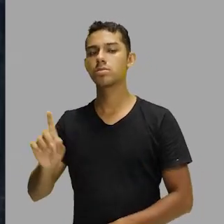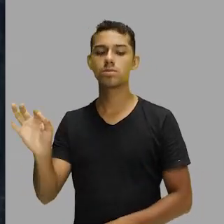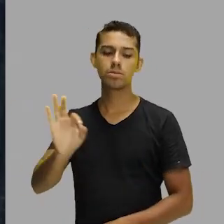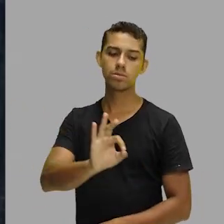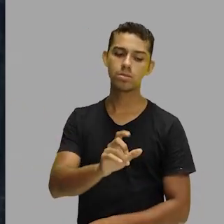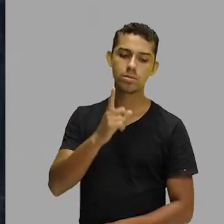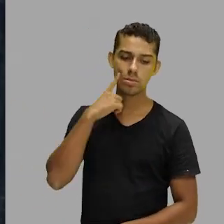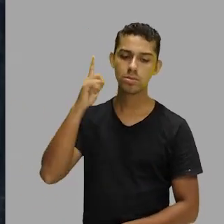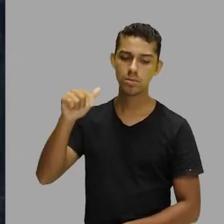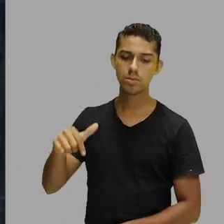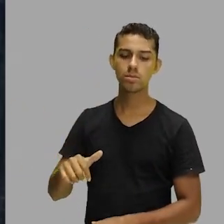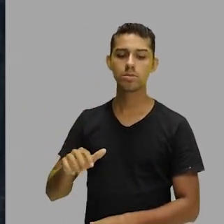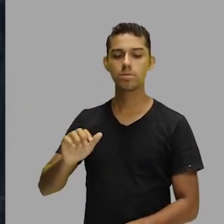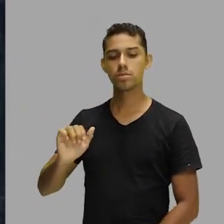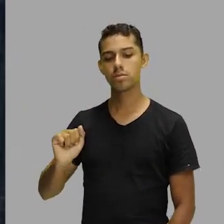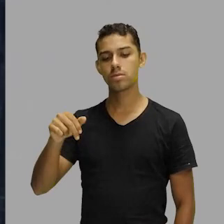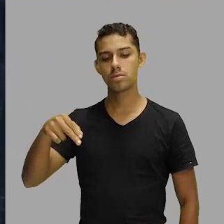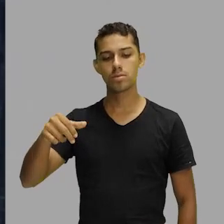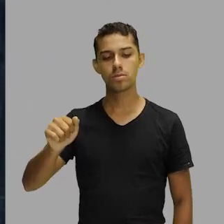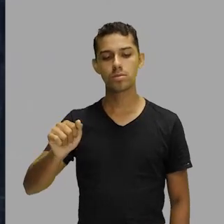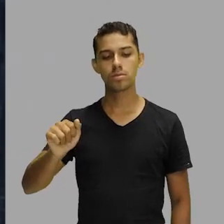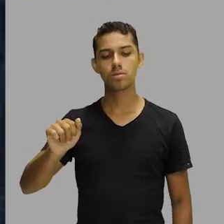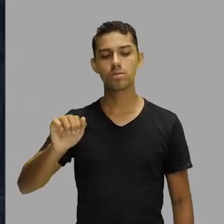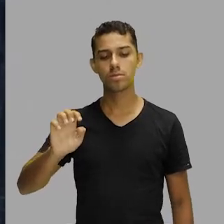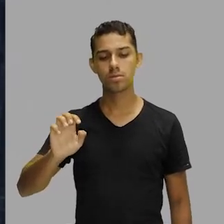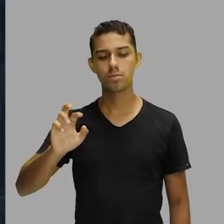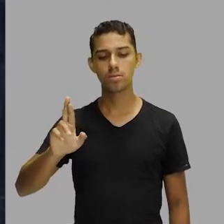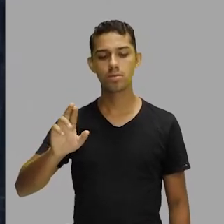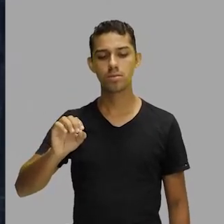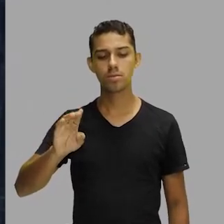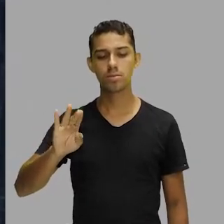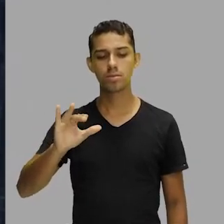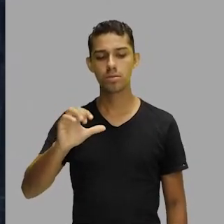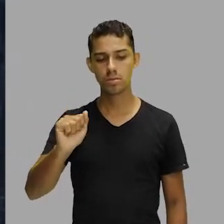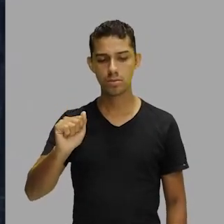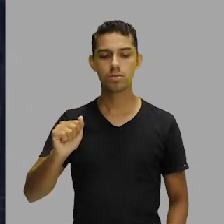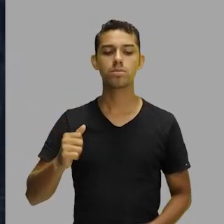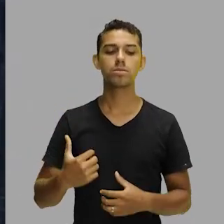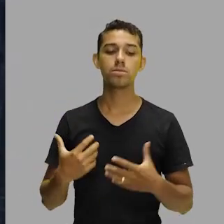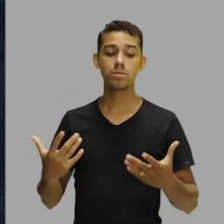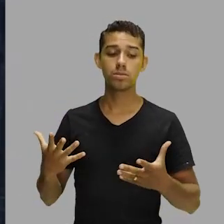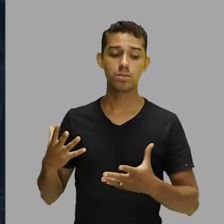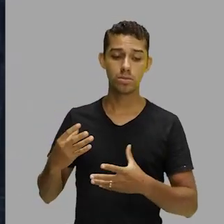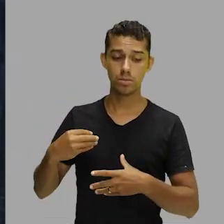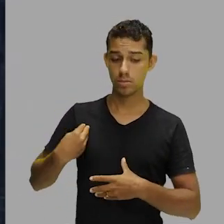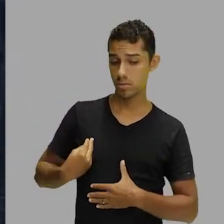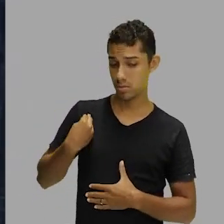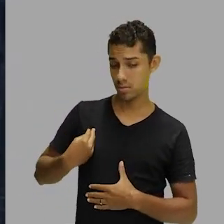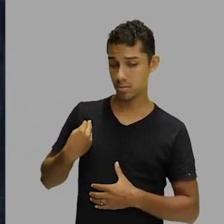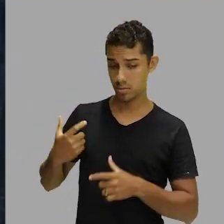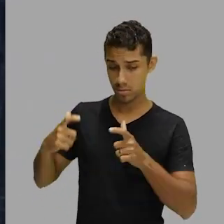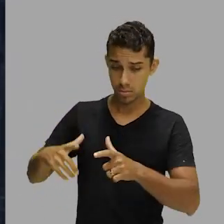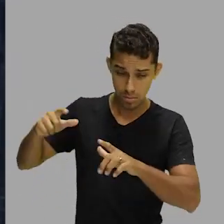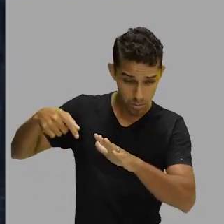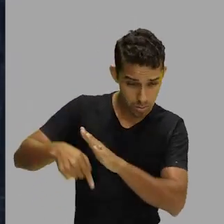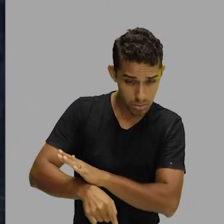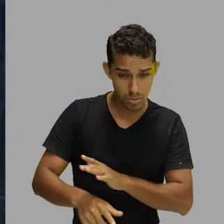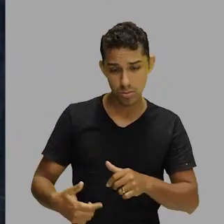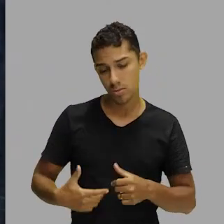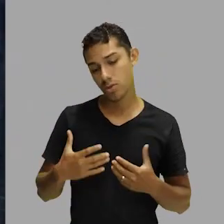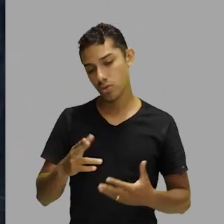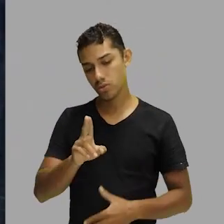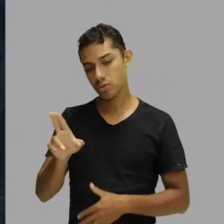são anaeróbicas, ok? Elas habitam ambientes extremos, como fontes termais, que eu já falei